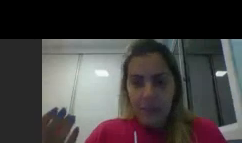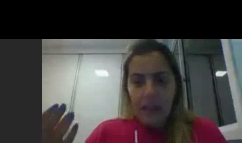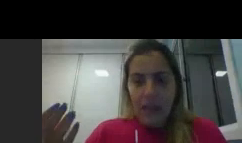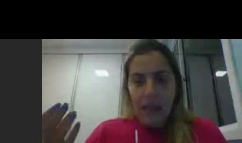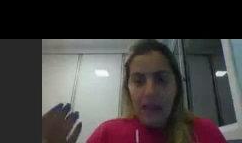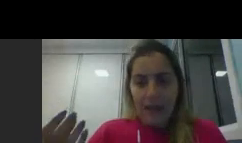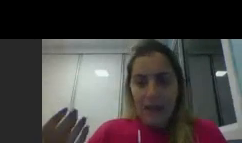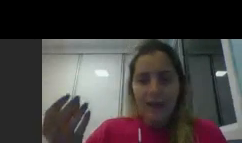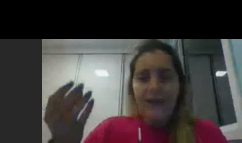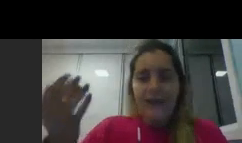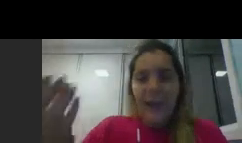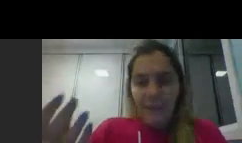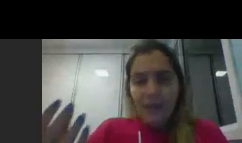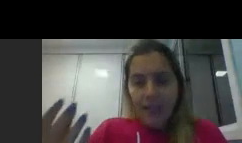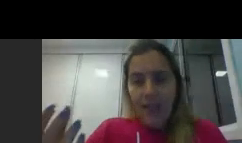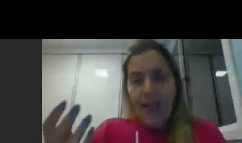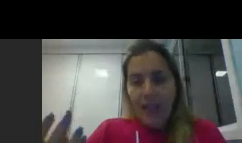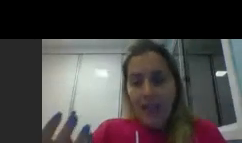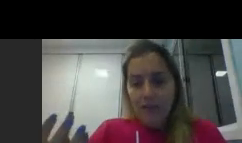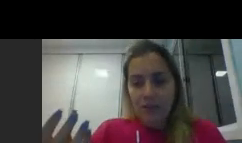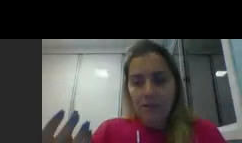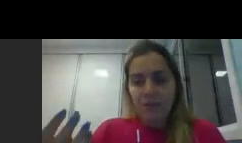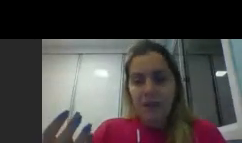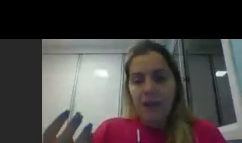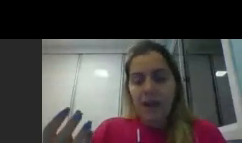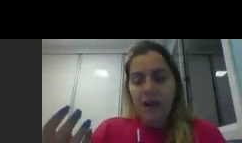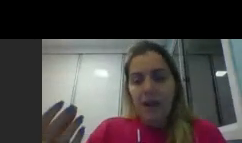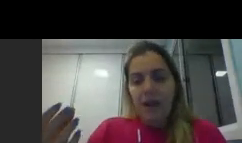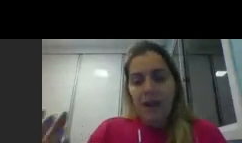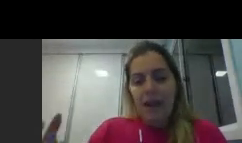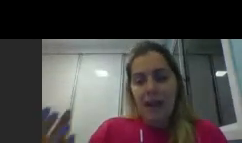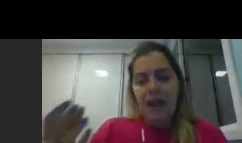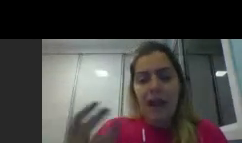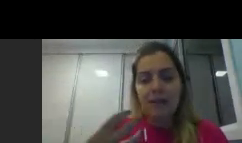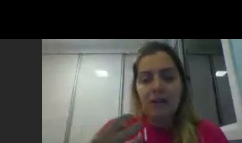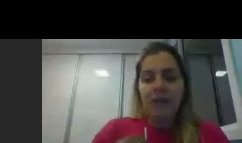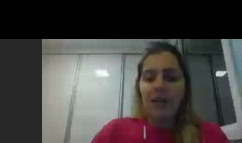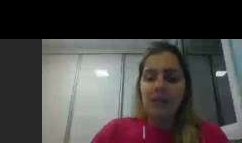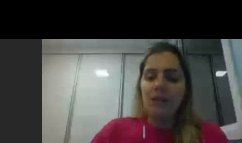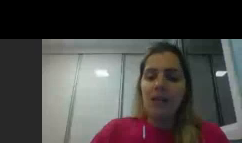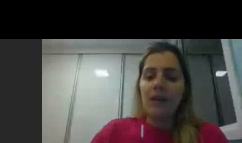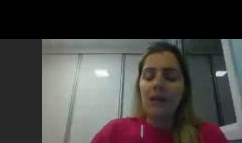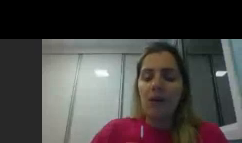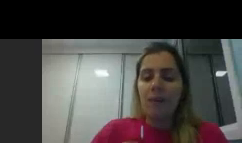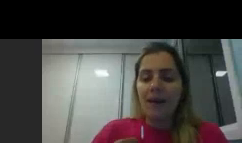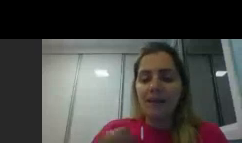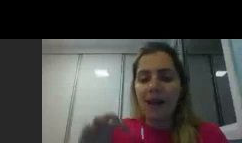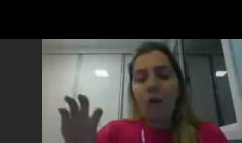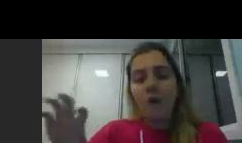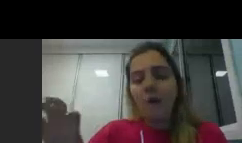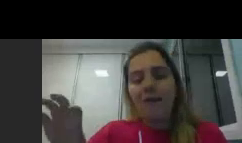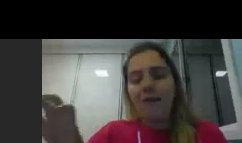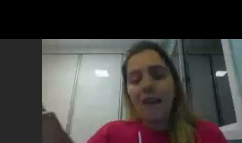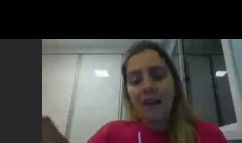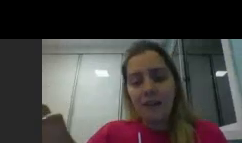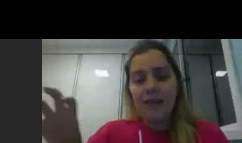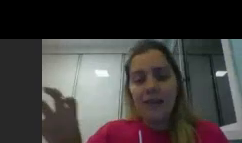positiva, ela tem a proteína Rhesus, esse organismo da mãe começa